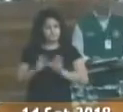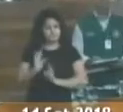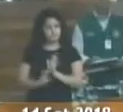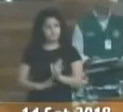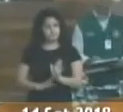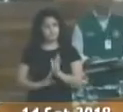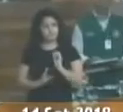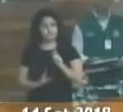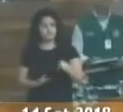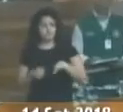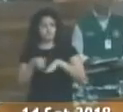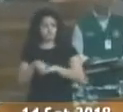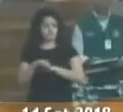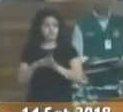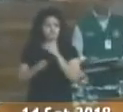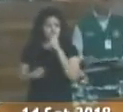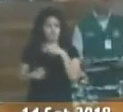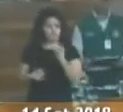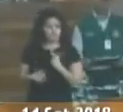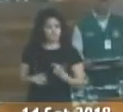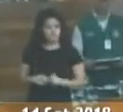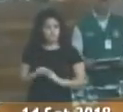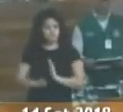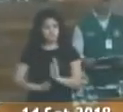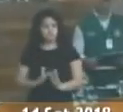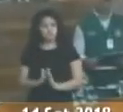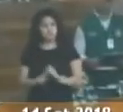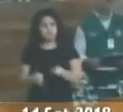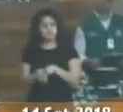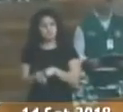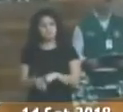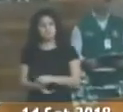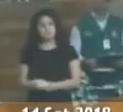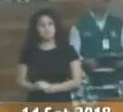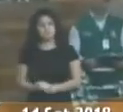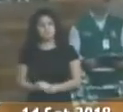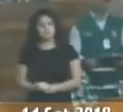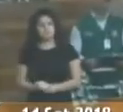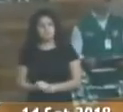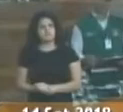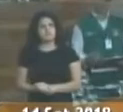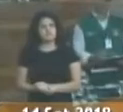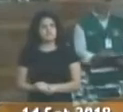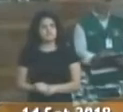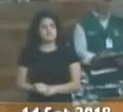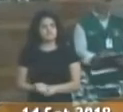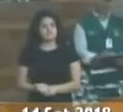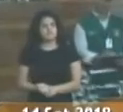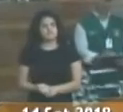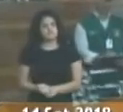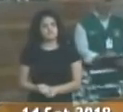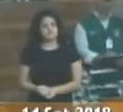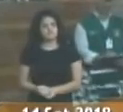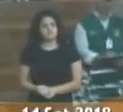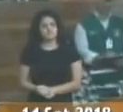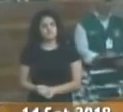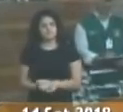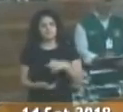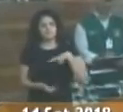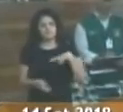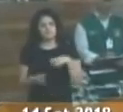Só que o turismo em massa não tem o mesmo cuidado também. Tá? Então, é isso. Tem